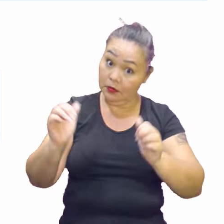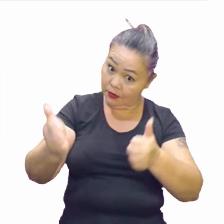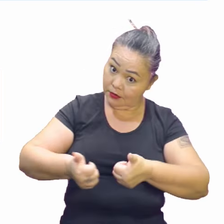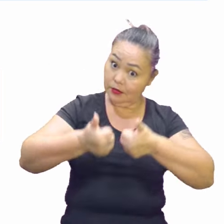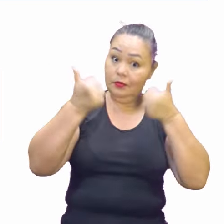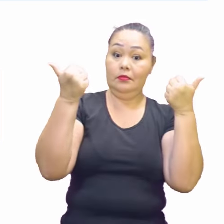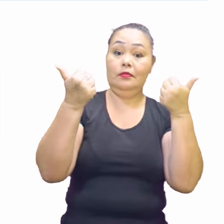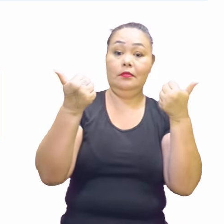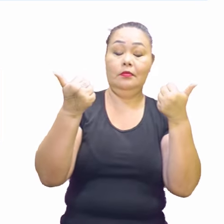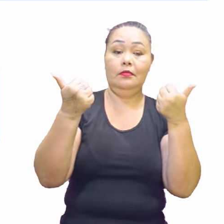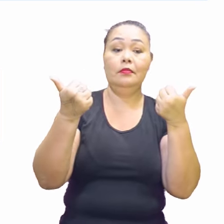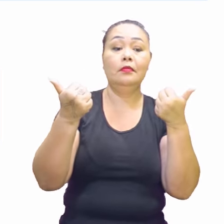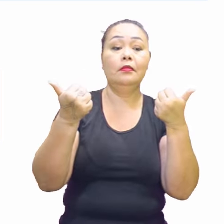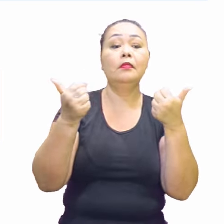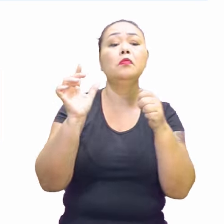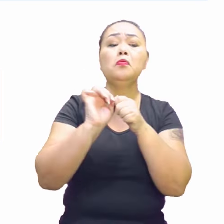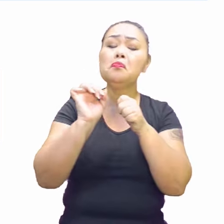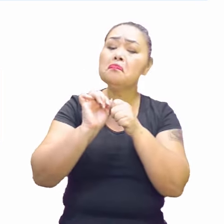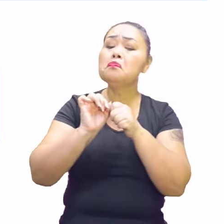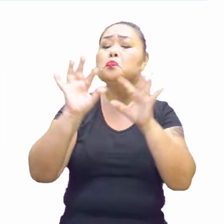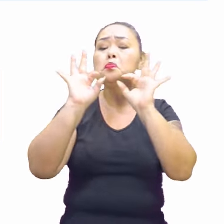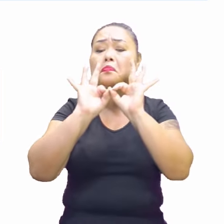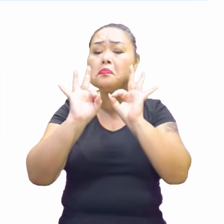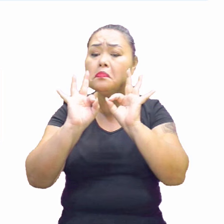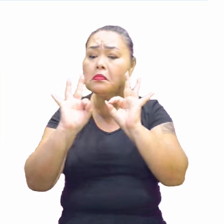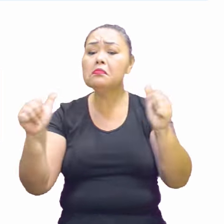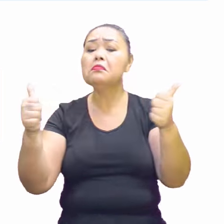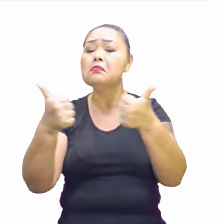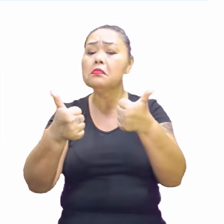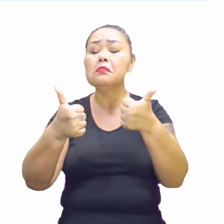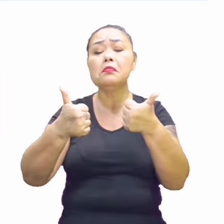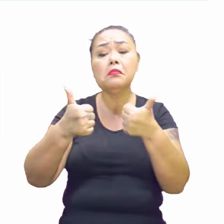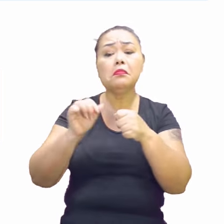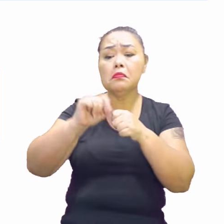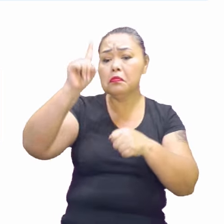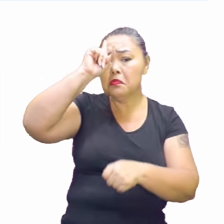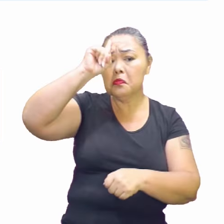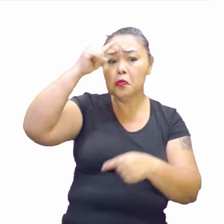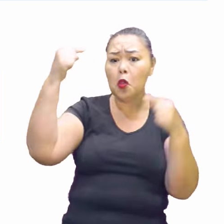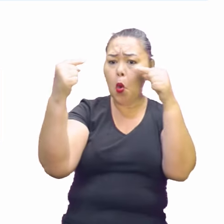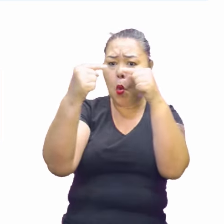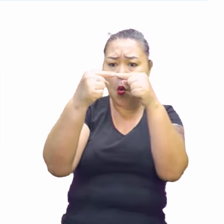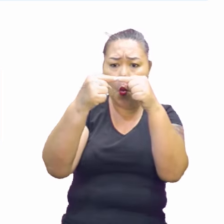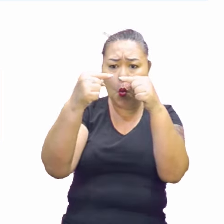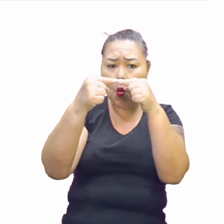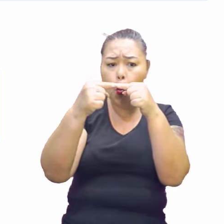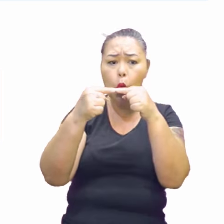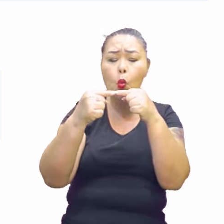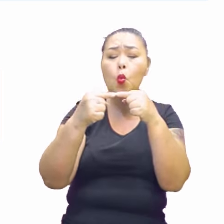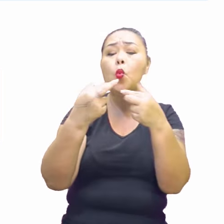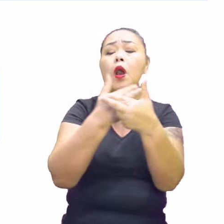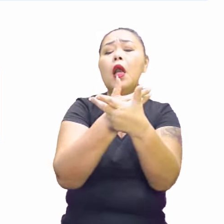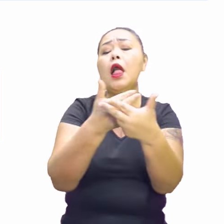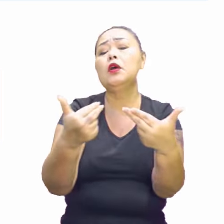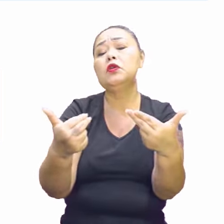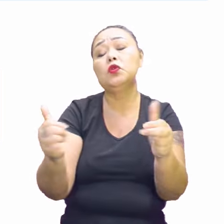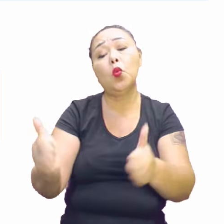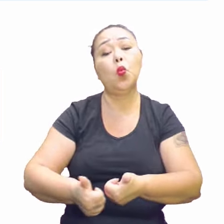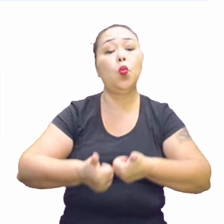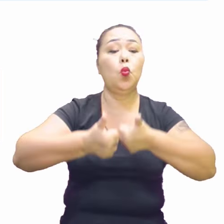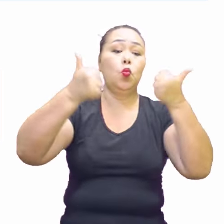melhorem. Então, olha só, na linguagem coloquial, ele não fez a concordância. Tá dizendo que as coisas